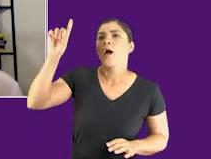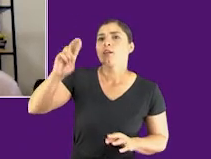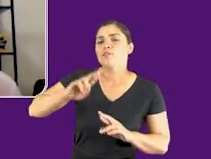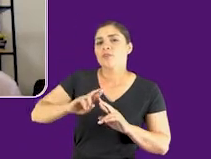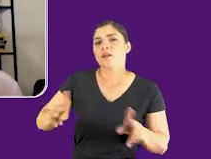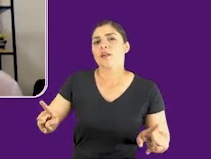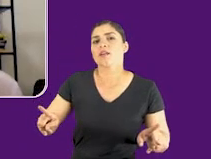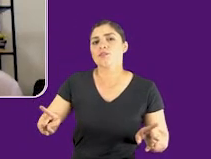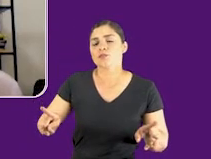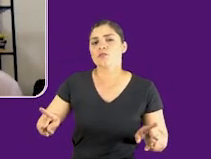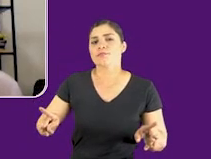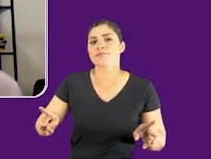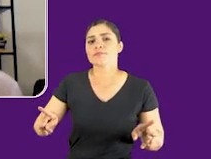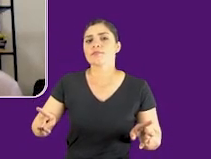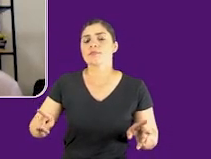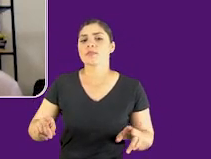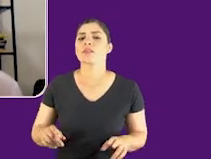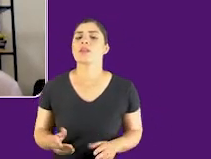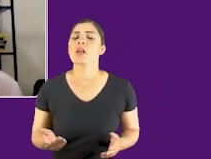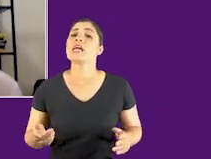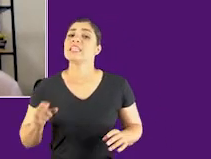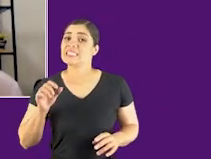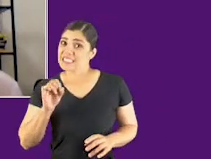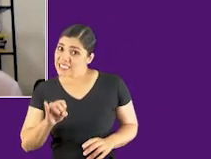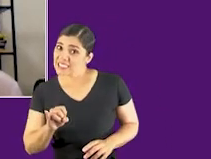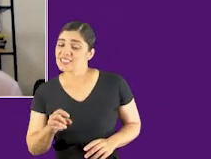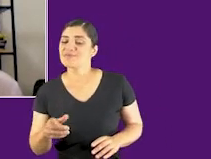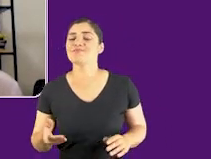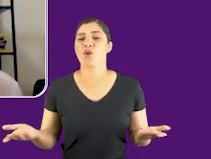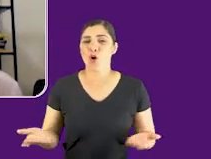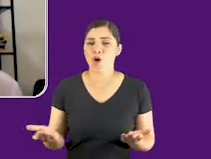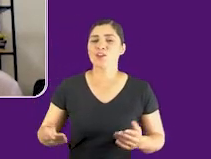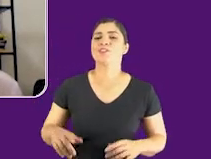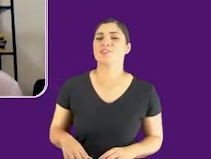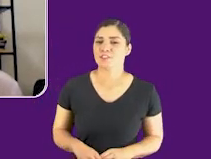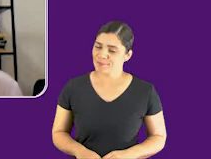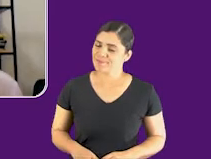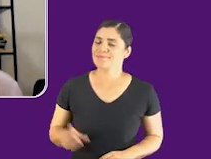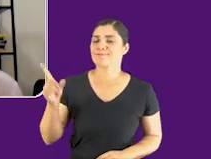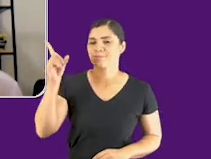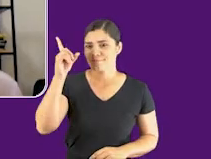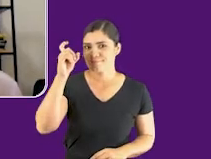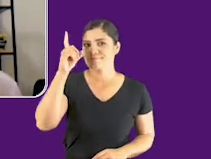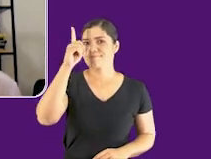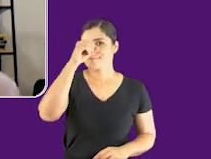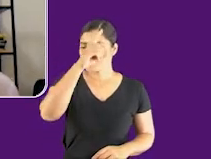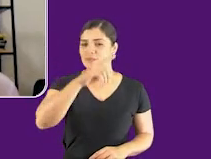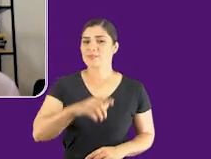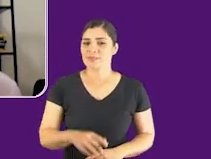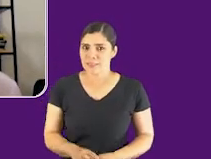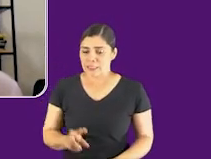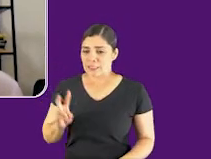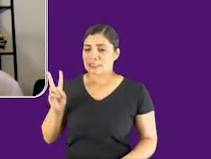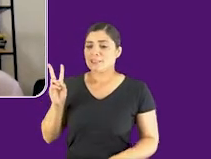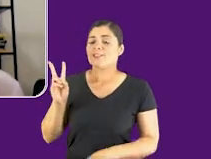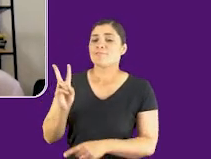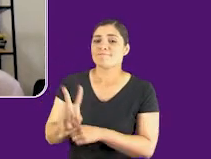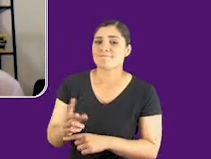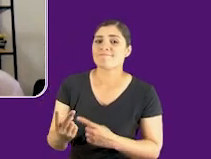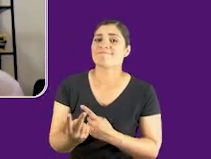diferente é e isso hoje em dia está obrigando